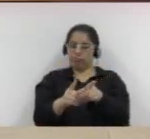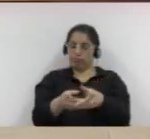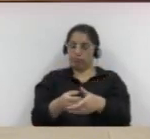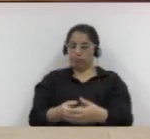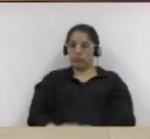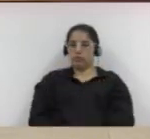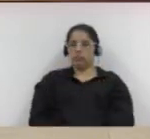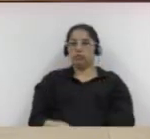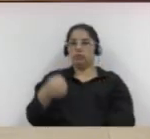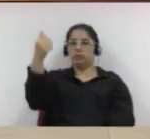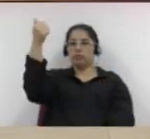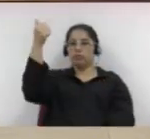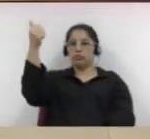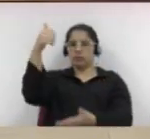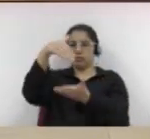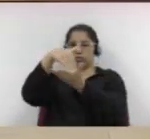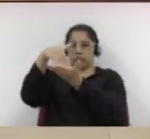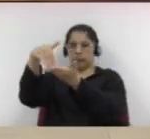Ao primeiro secretário.